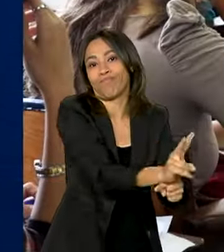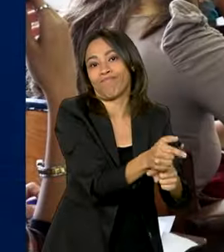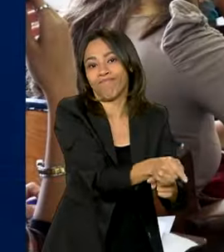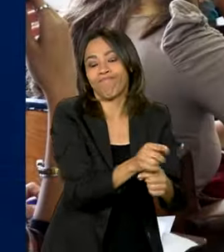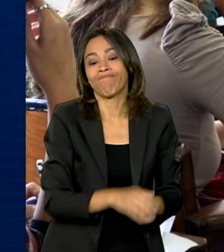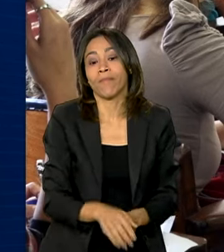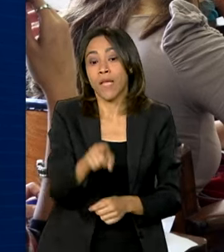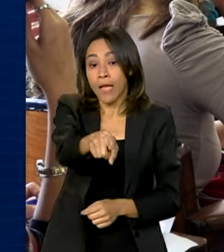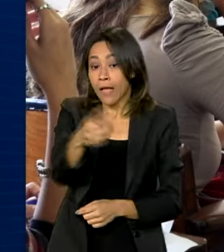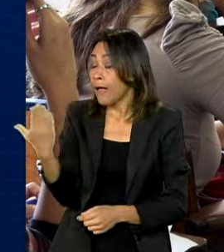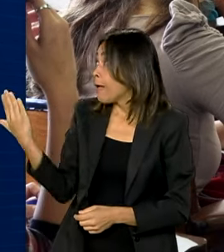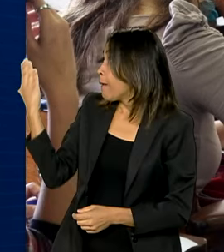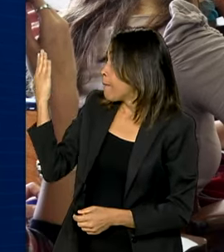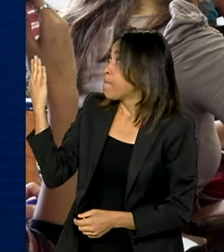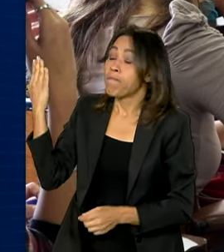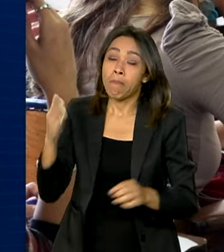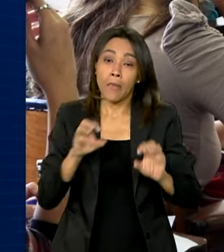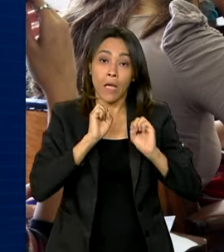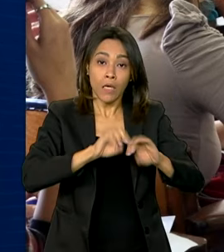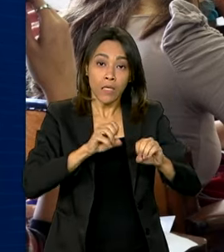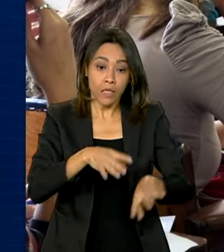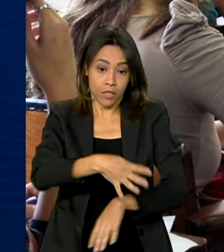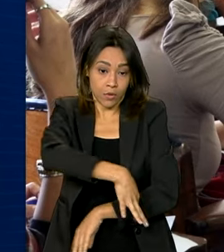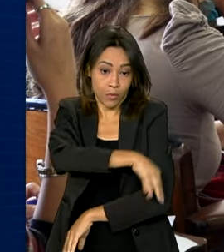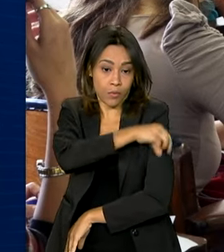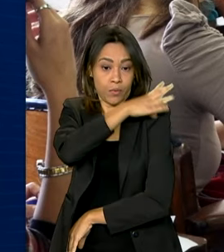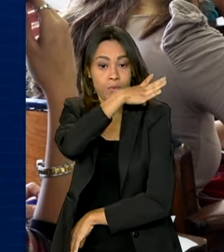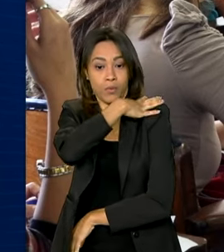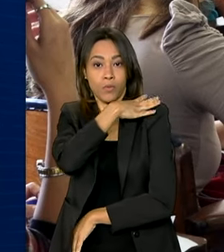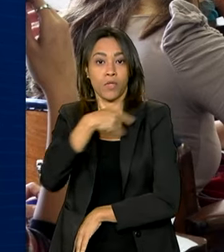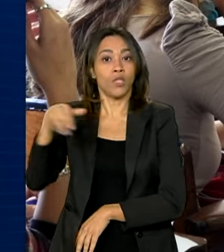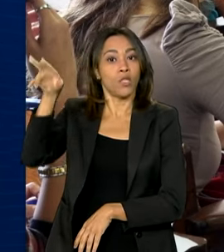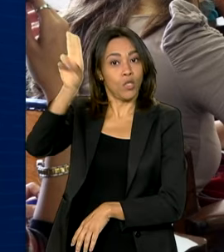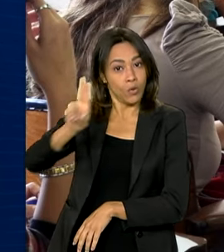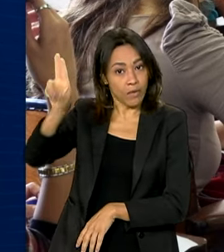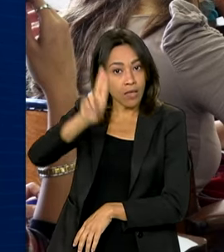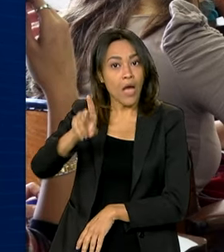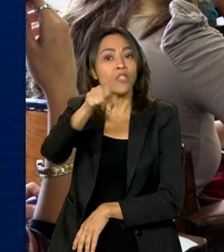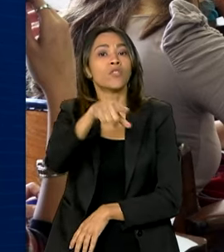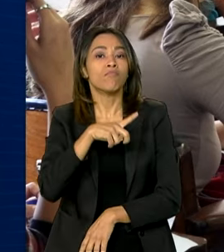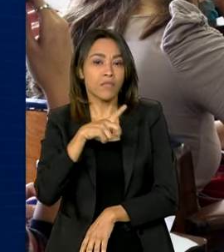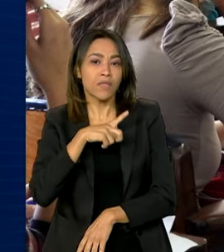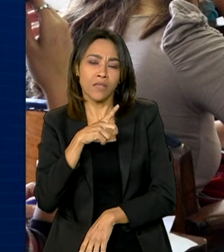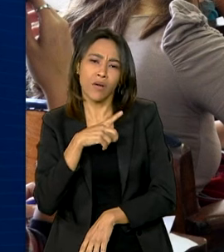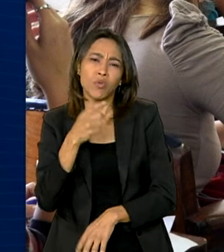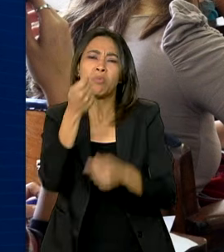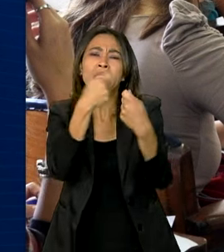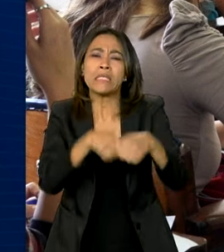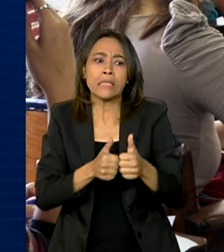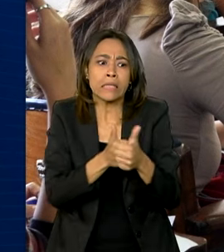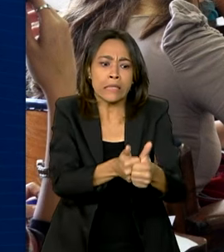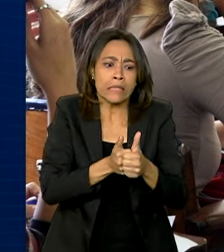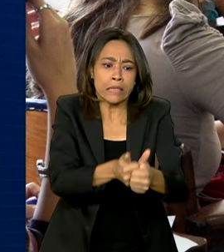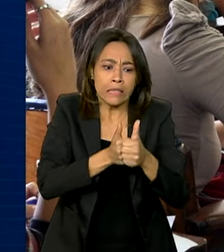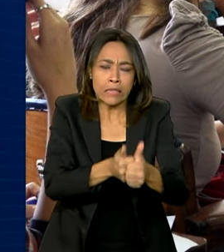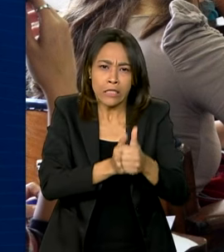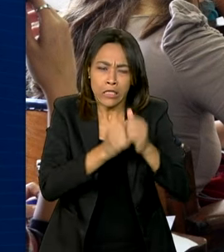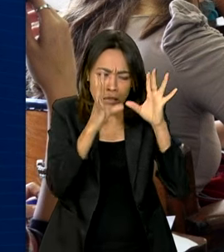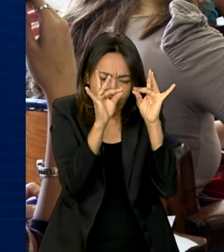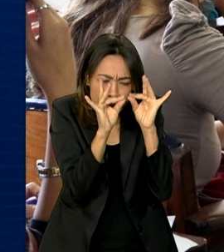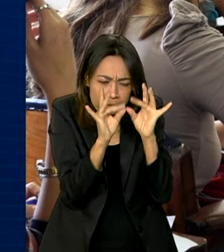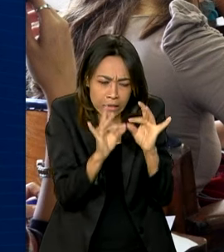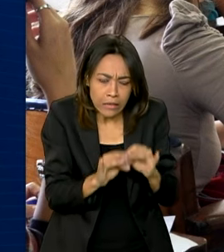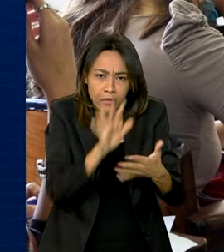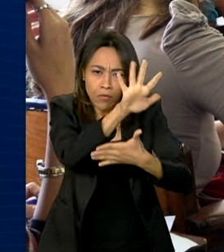de educação básica e superior estão dispensadas excepcionalmente de cumprir o mínimo de dias